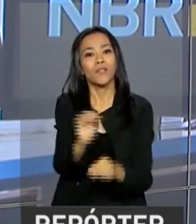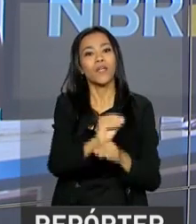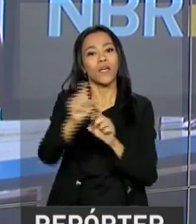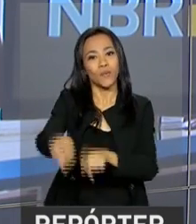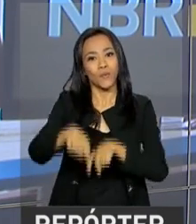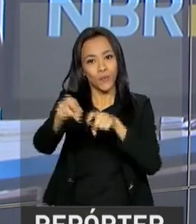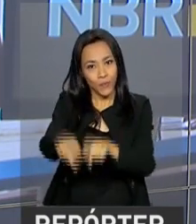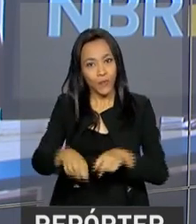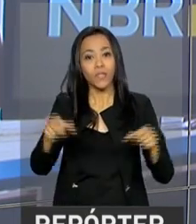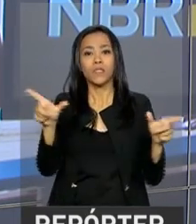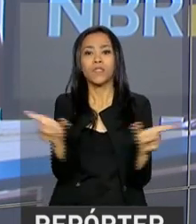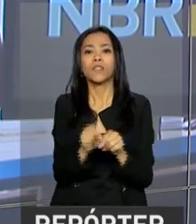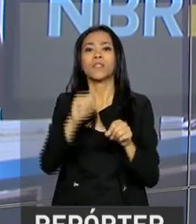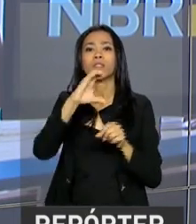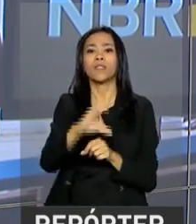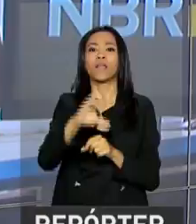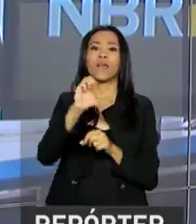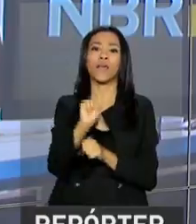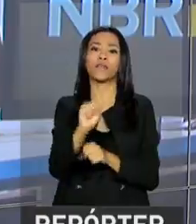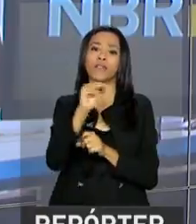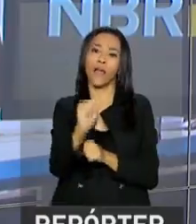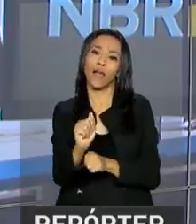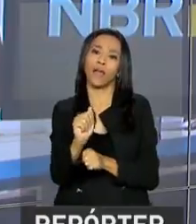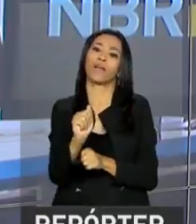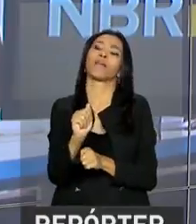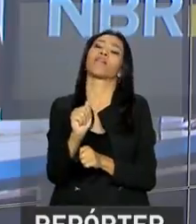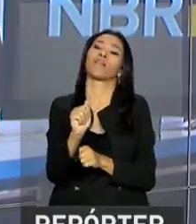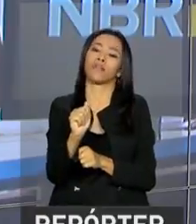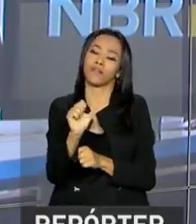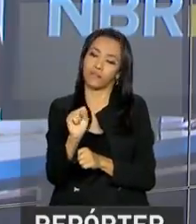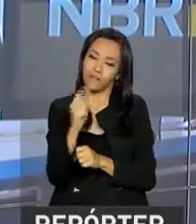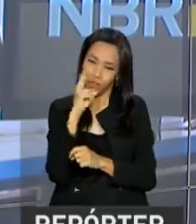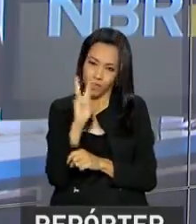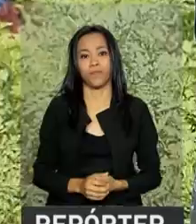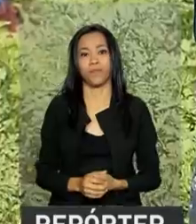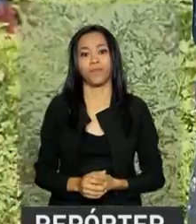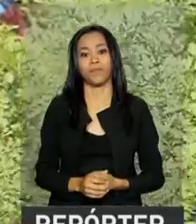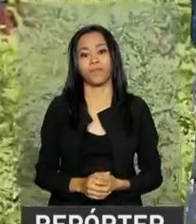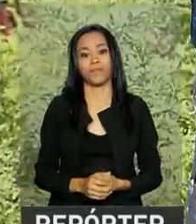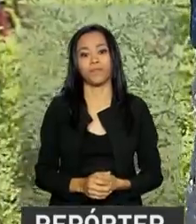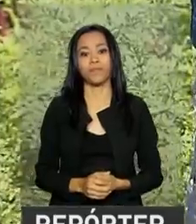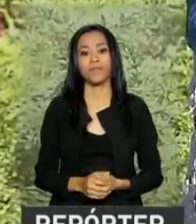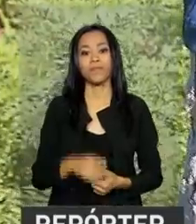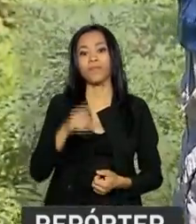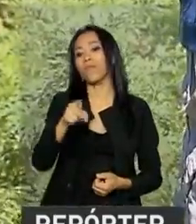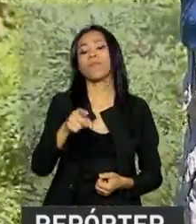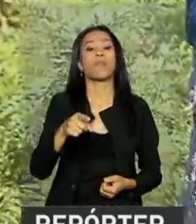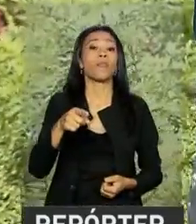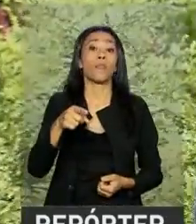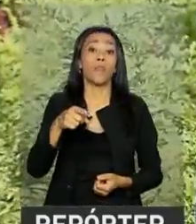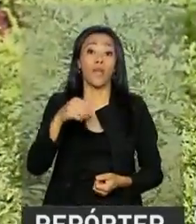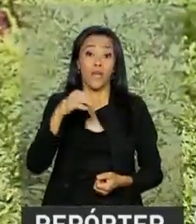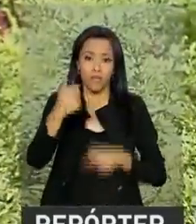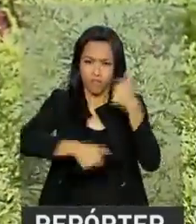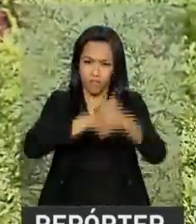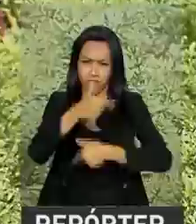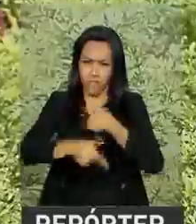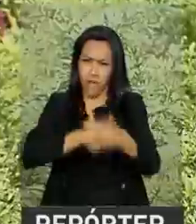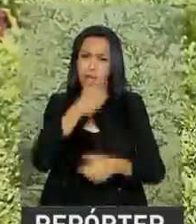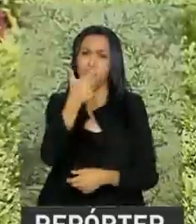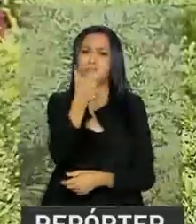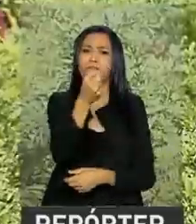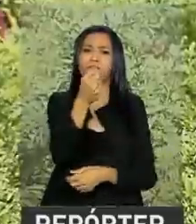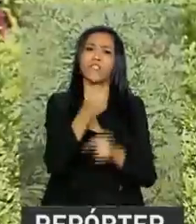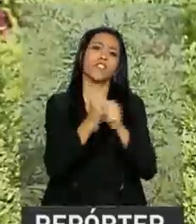agricultura, as chamadas CSAs. Vamos ver na reportagem. Produtor de orgânicos há mais de 20 anos